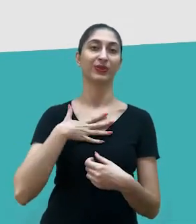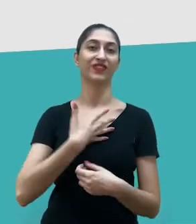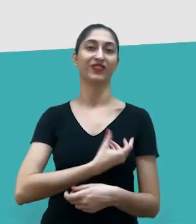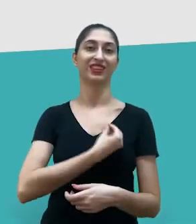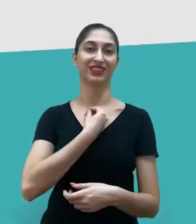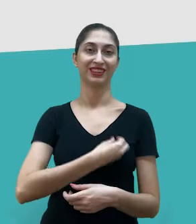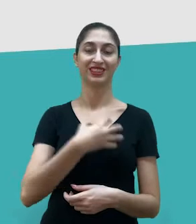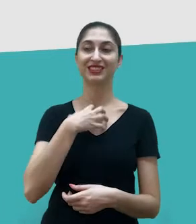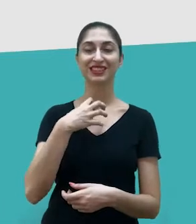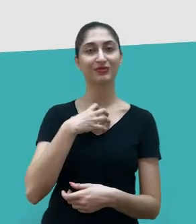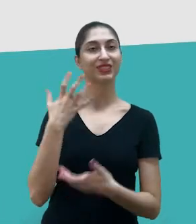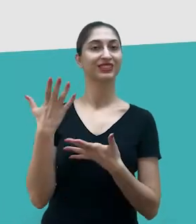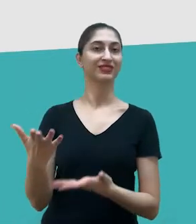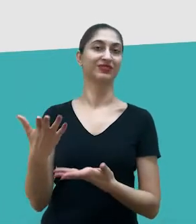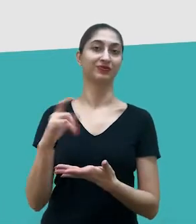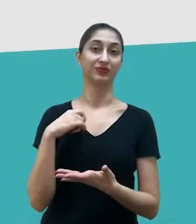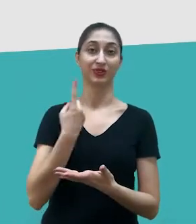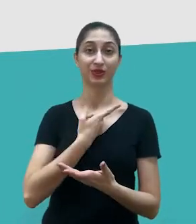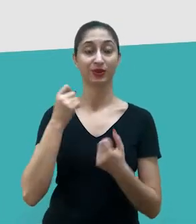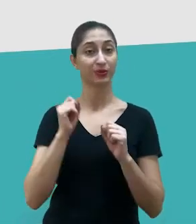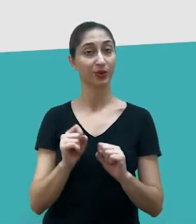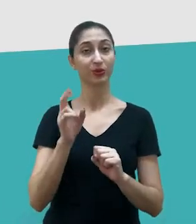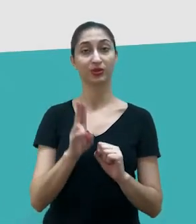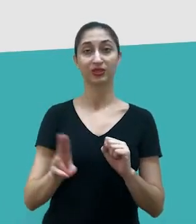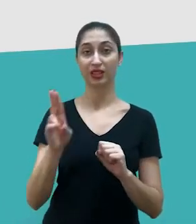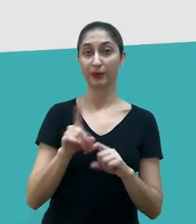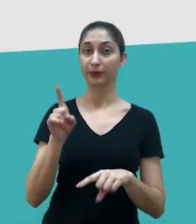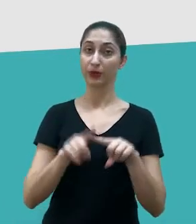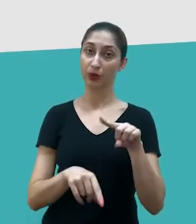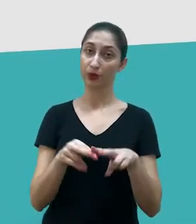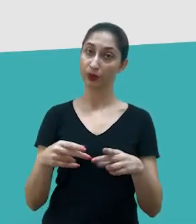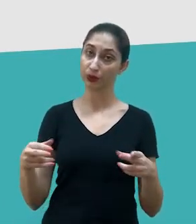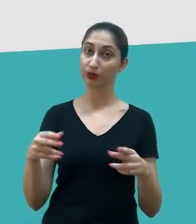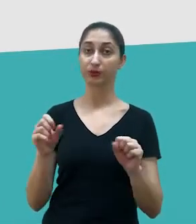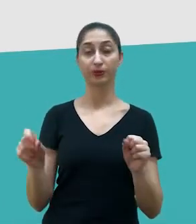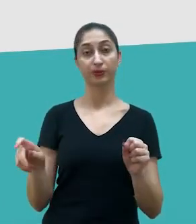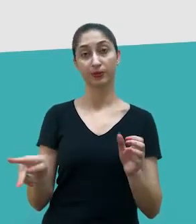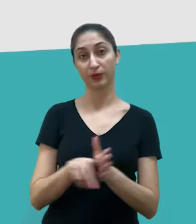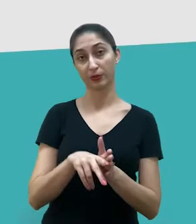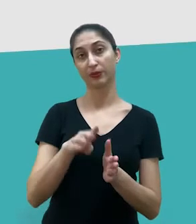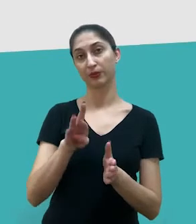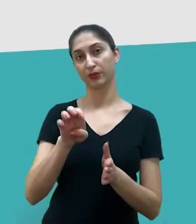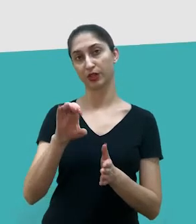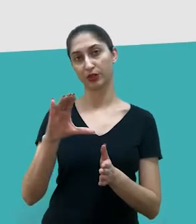nós podemos consumir produtos que são essencialmente de brechó, como,